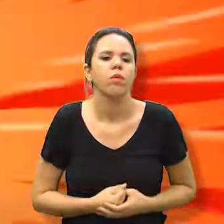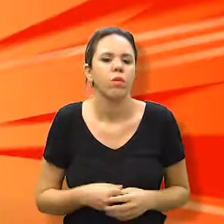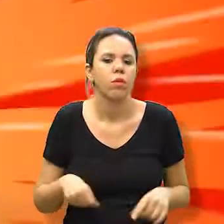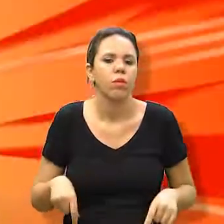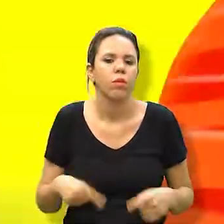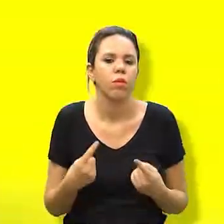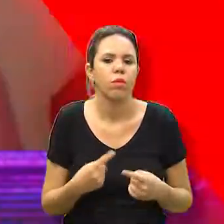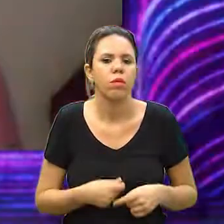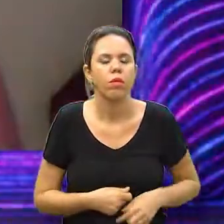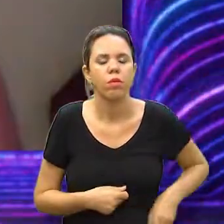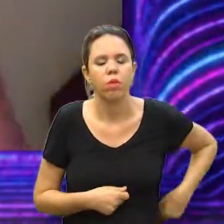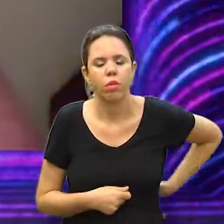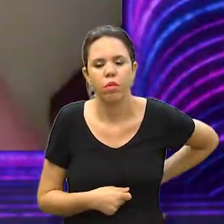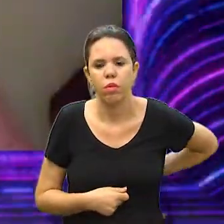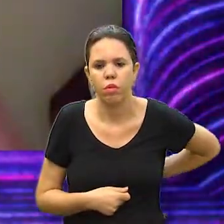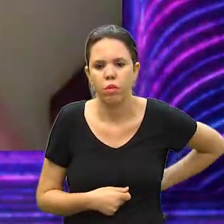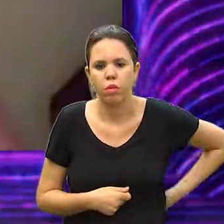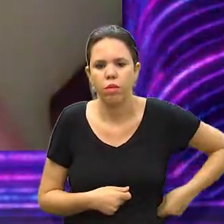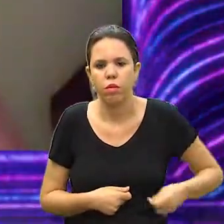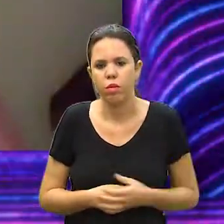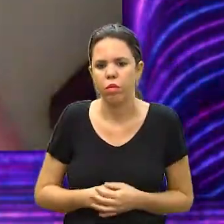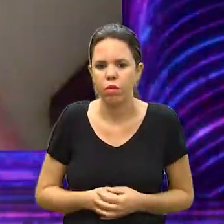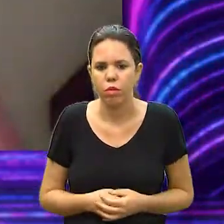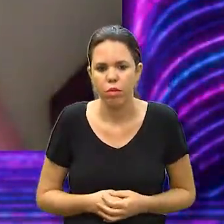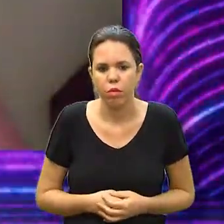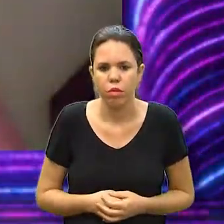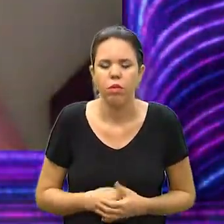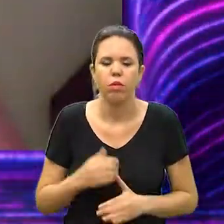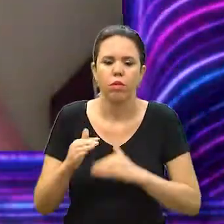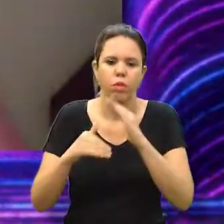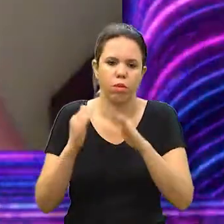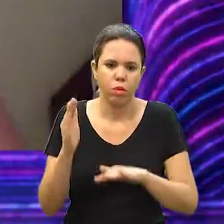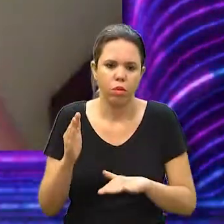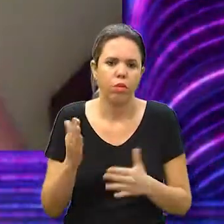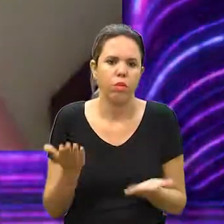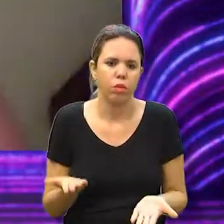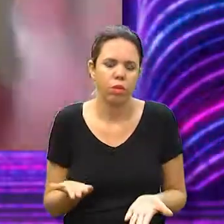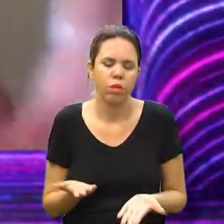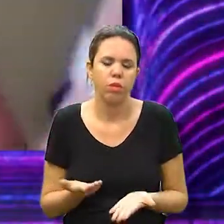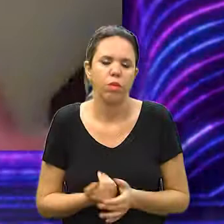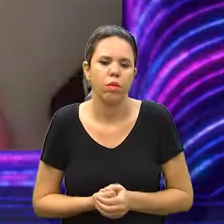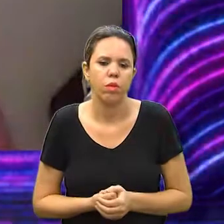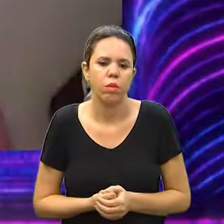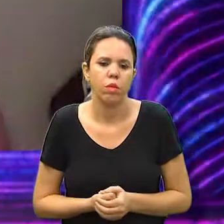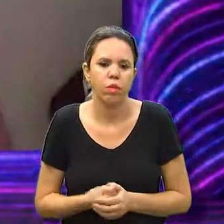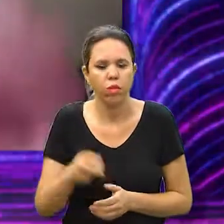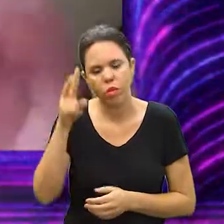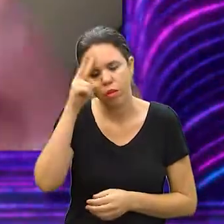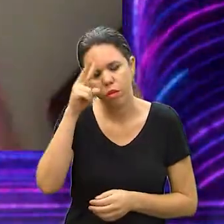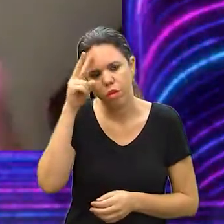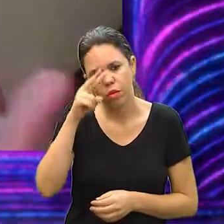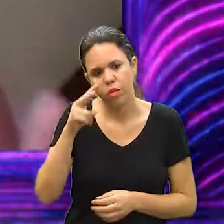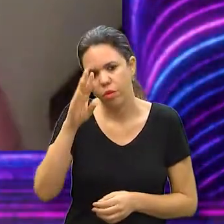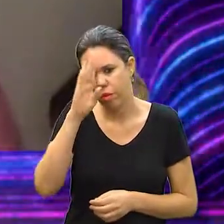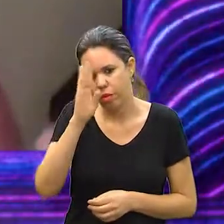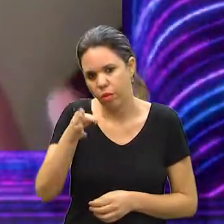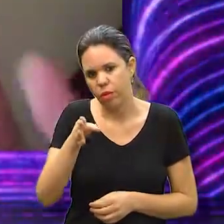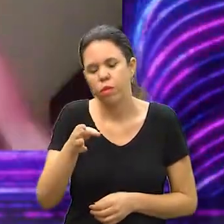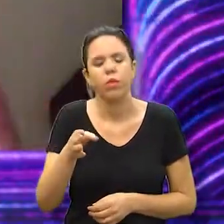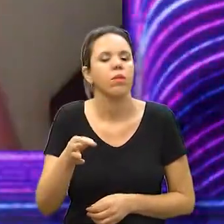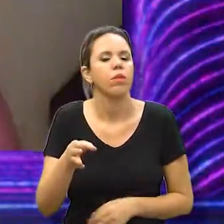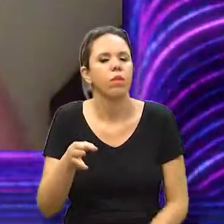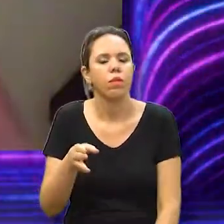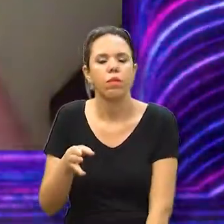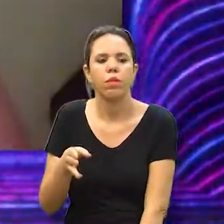grande desafio do texto de horror, é essa construção, é essa arquitetura da trama, da história, e principalmente de